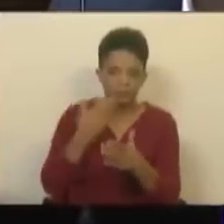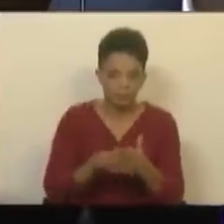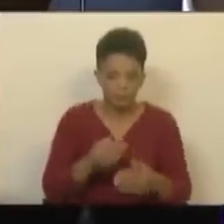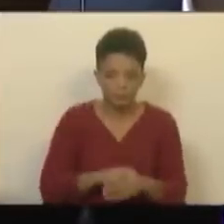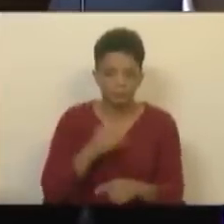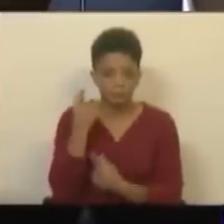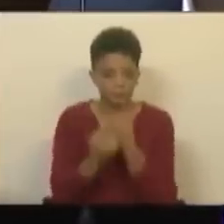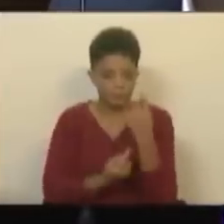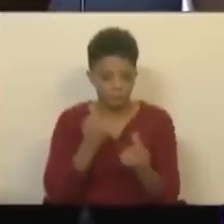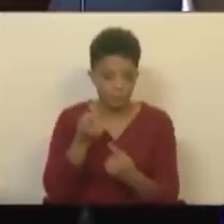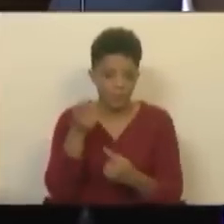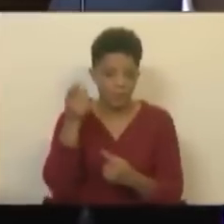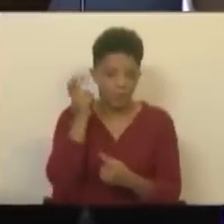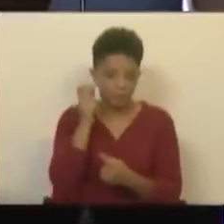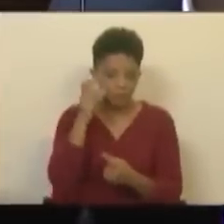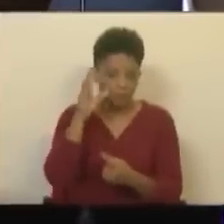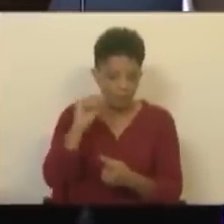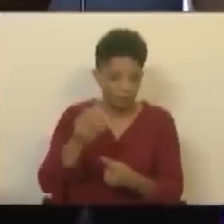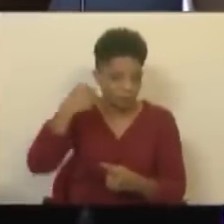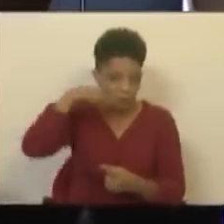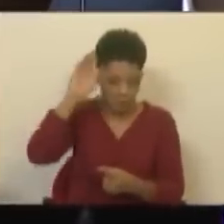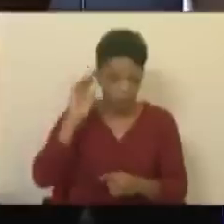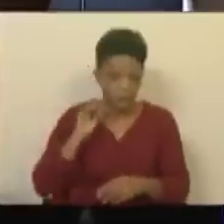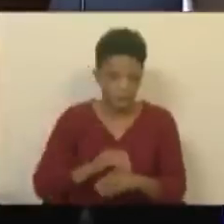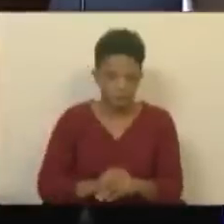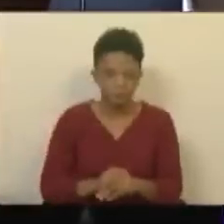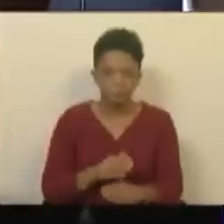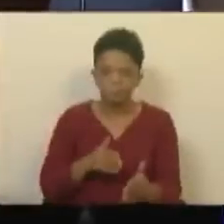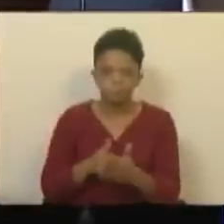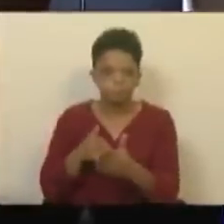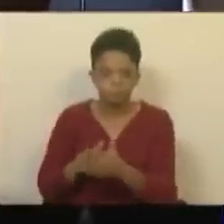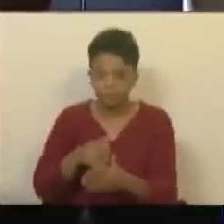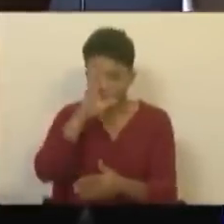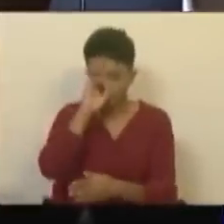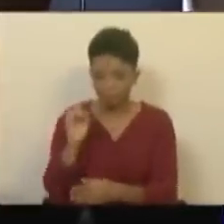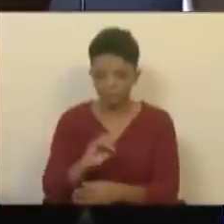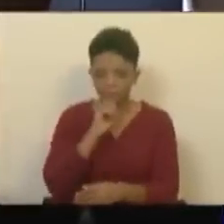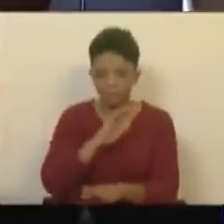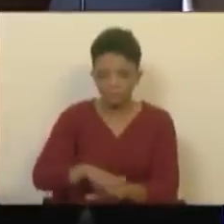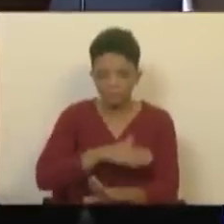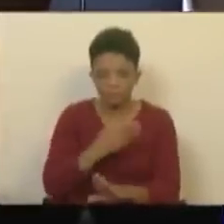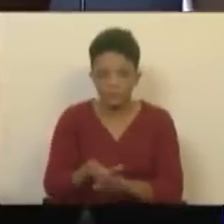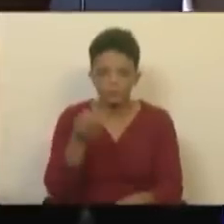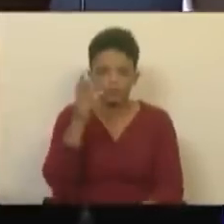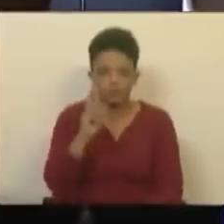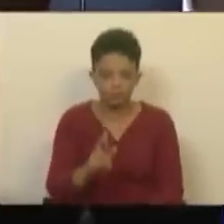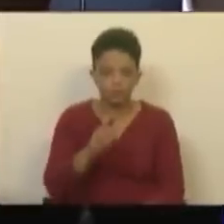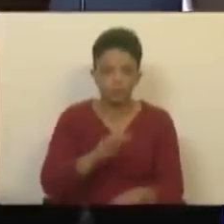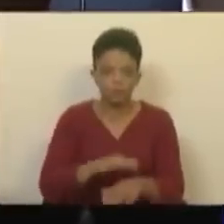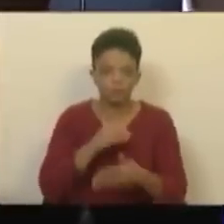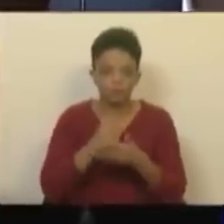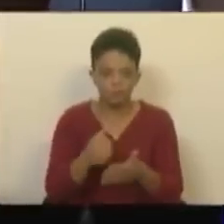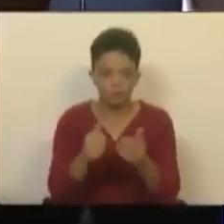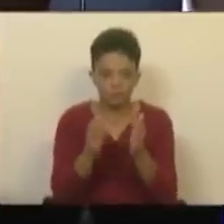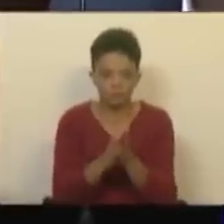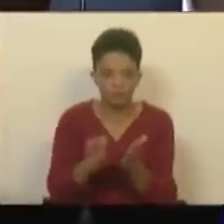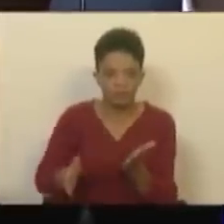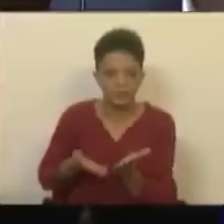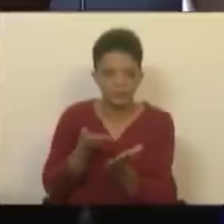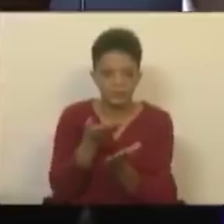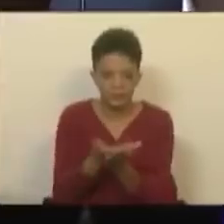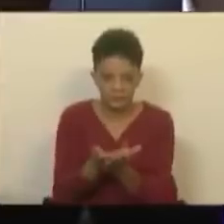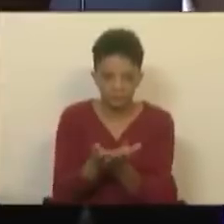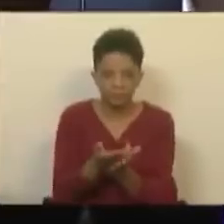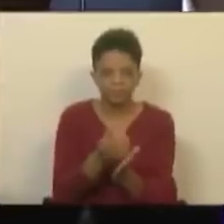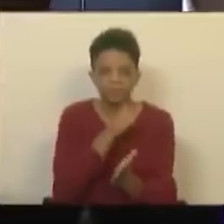em alguns casos ao longo de décadas não há nada que impeça o governo de reforçar as verbas Para apoiar todas as candidaturas